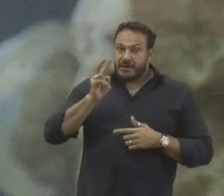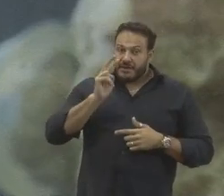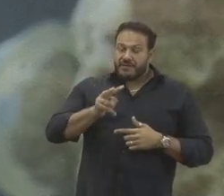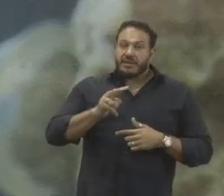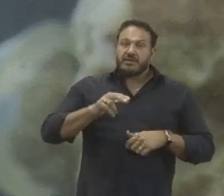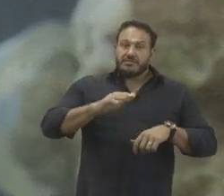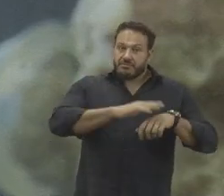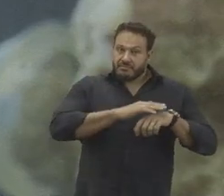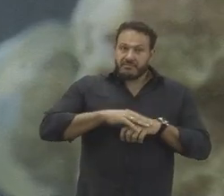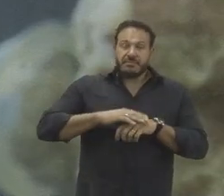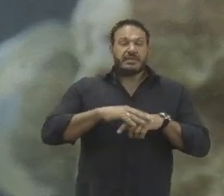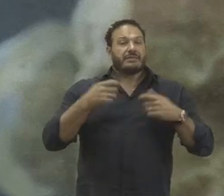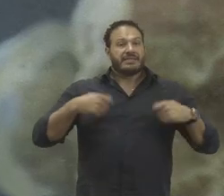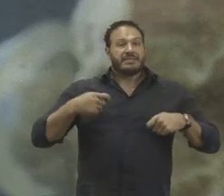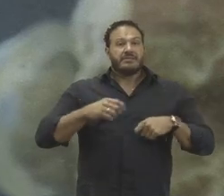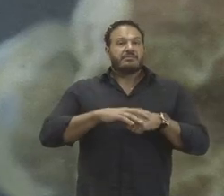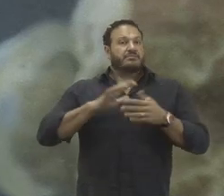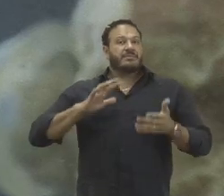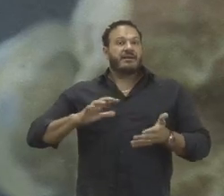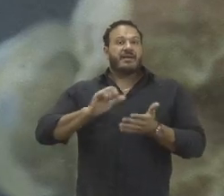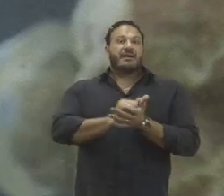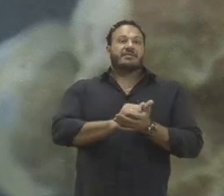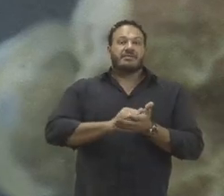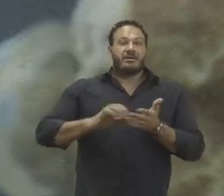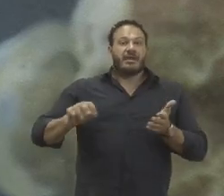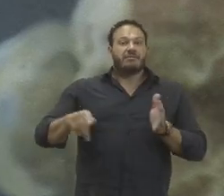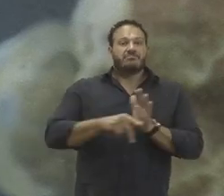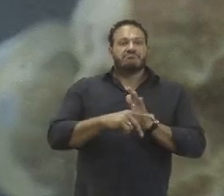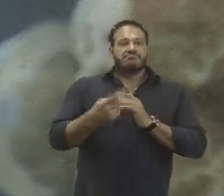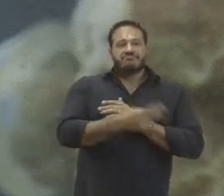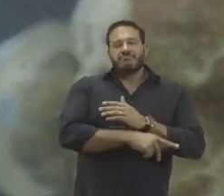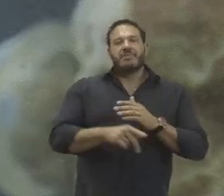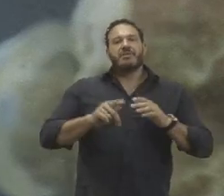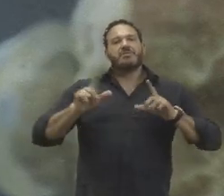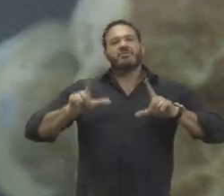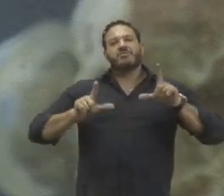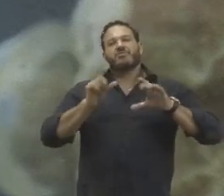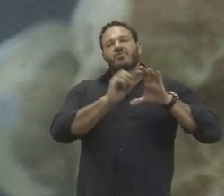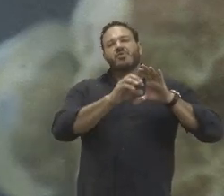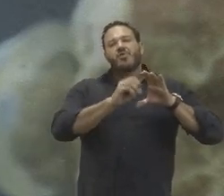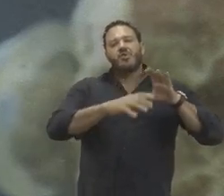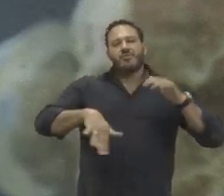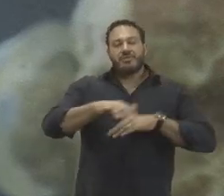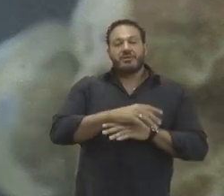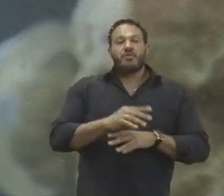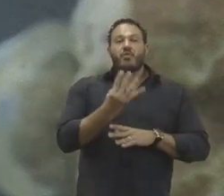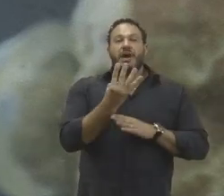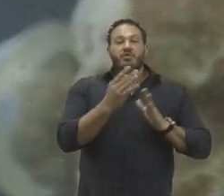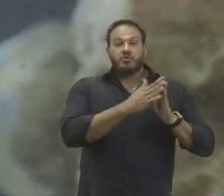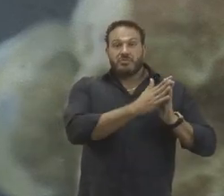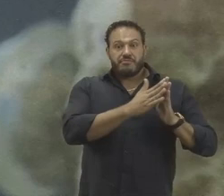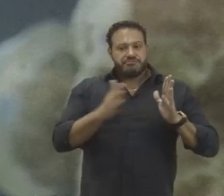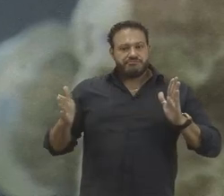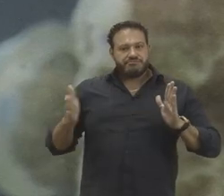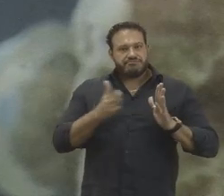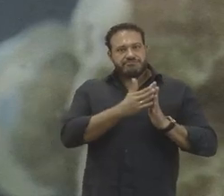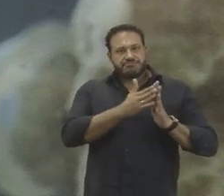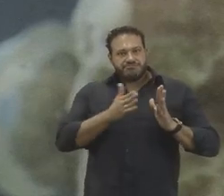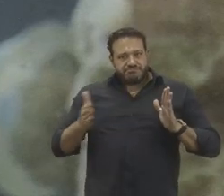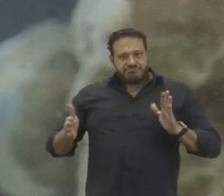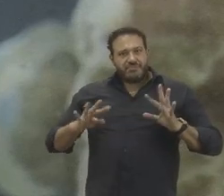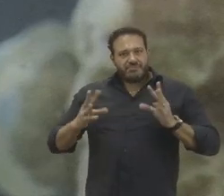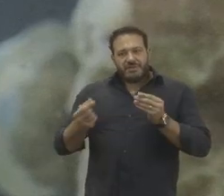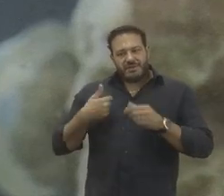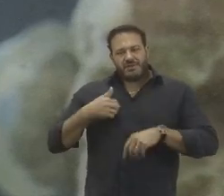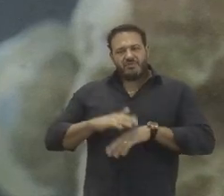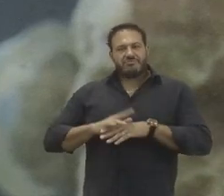você só precisa se cadastrar no global Play não precisa pagar nada e tem lá quatro temporadas eh das quais